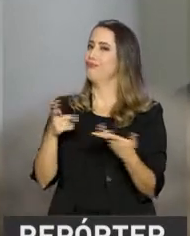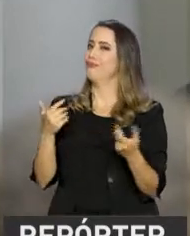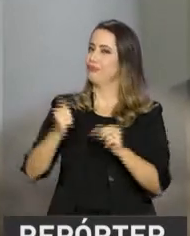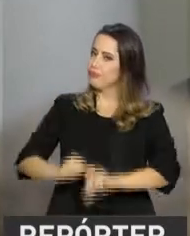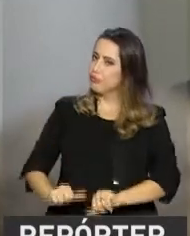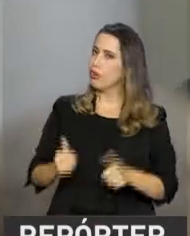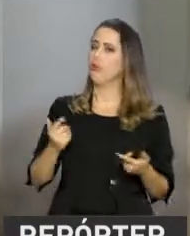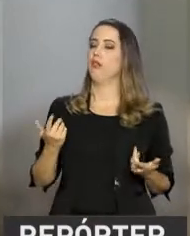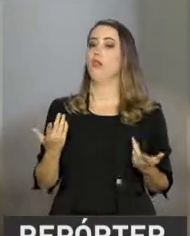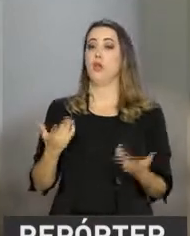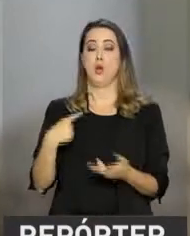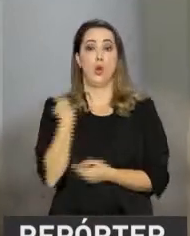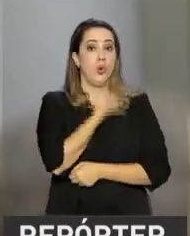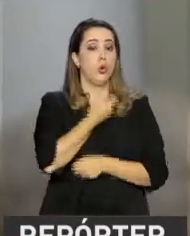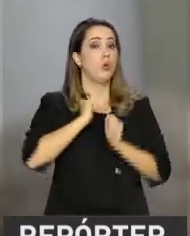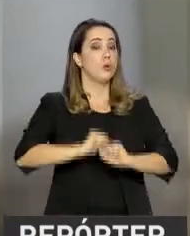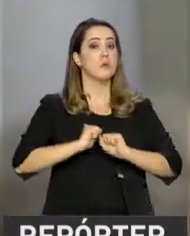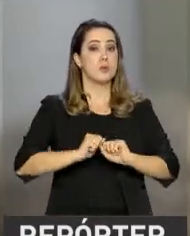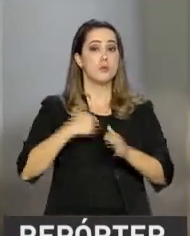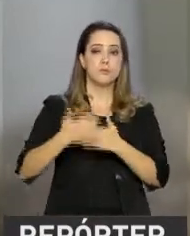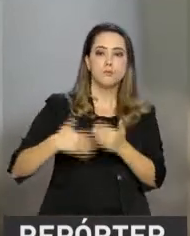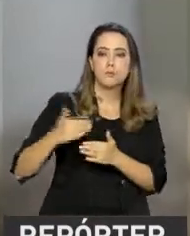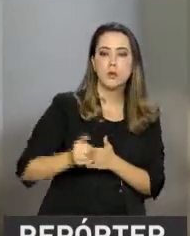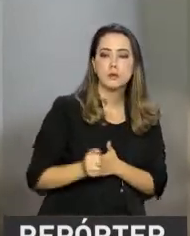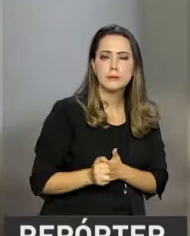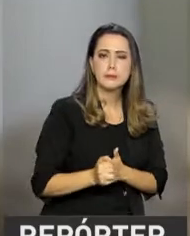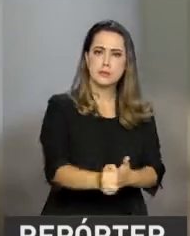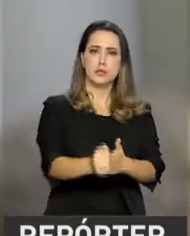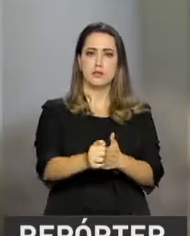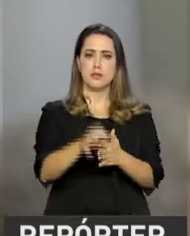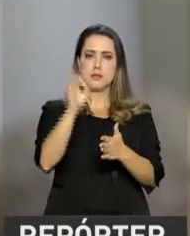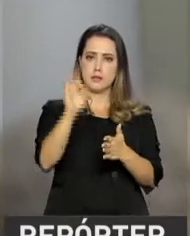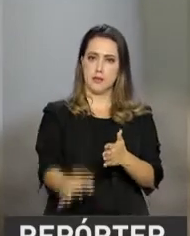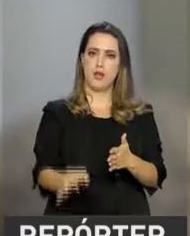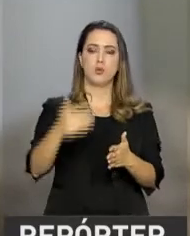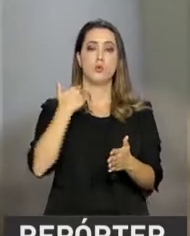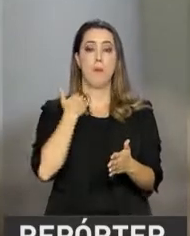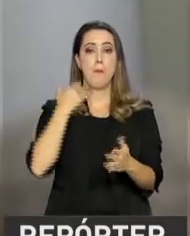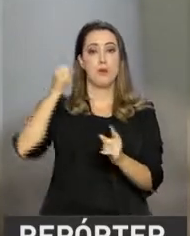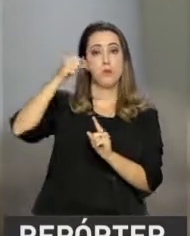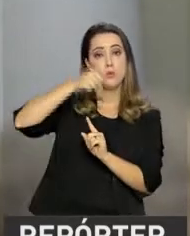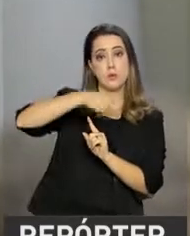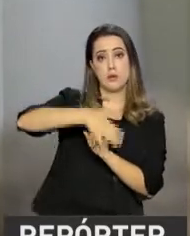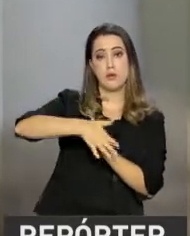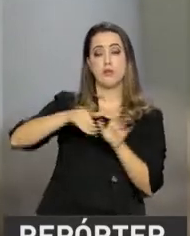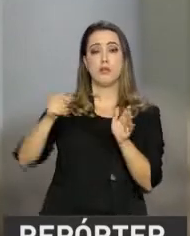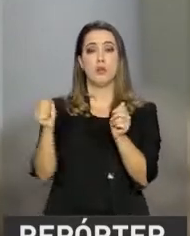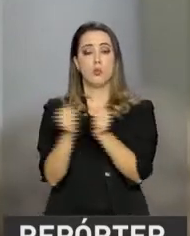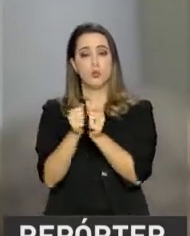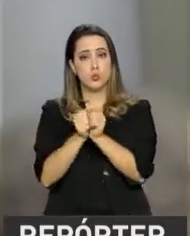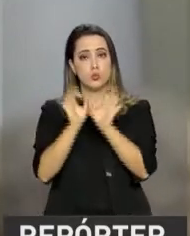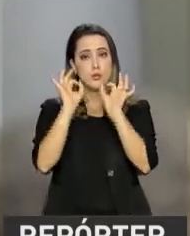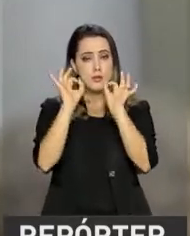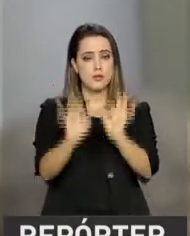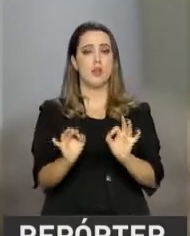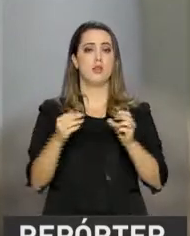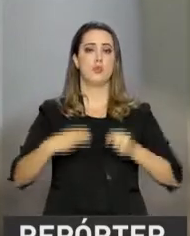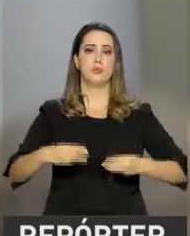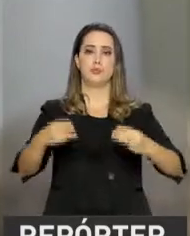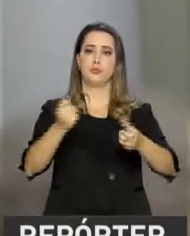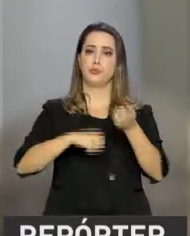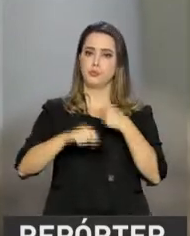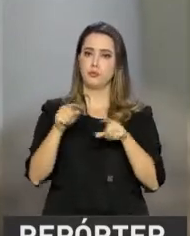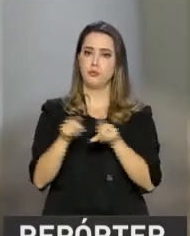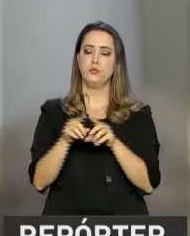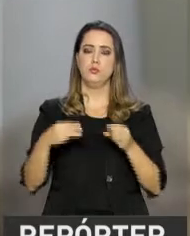desastroso porque nós permitimos foi a condução segura do banco central e ministério da fazenda do banco central e em juros